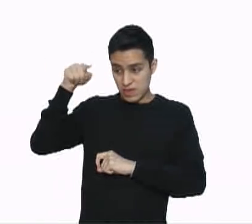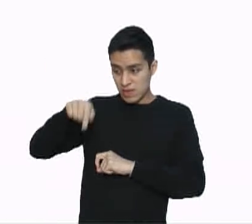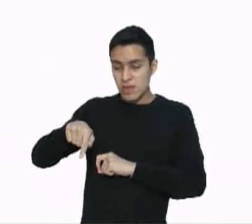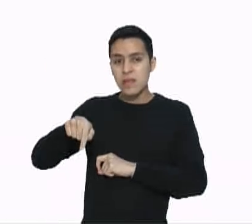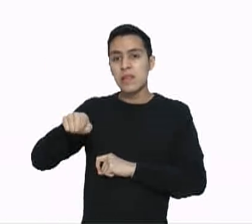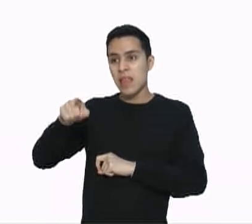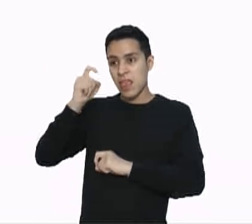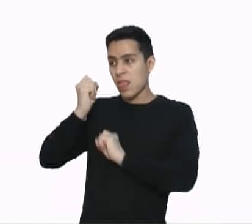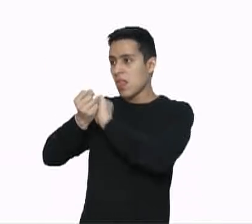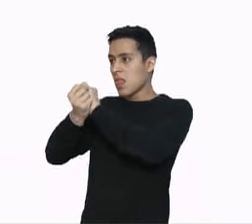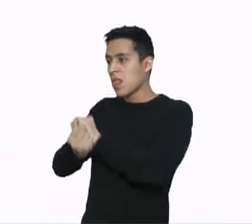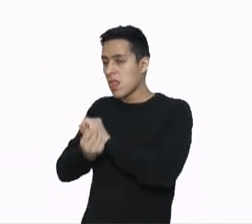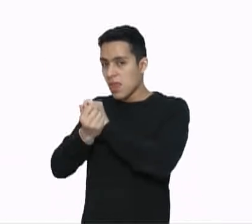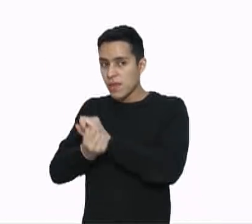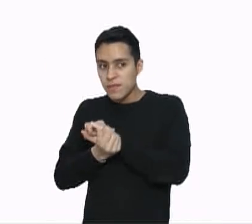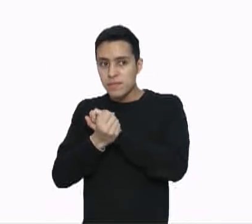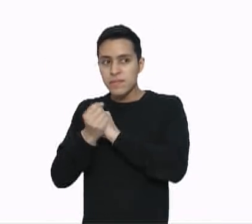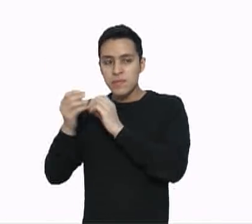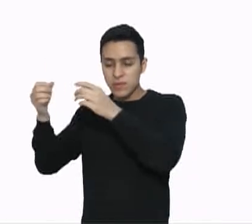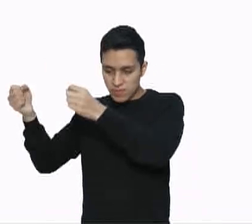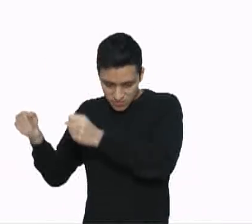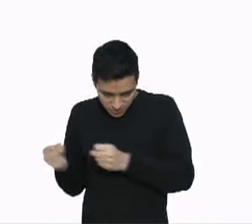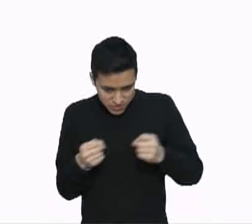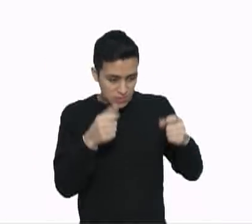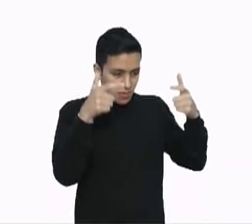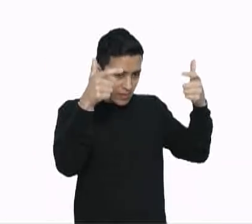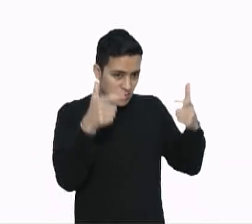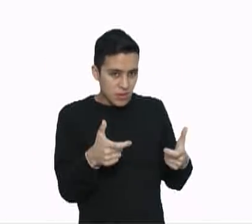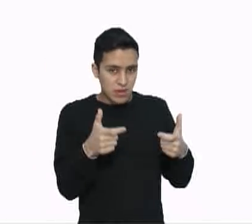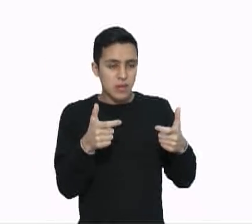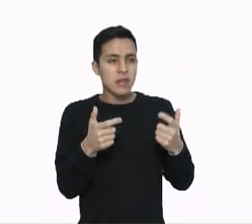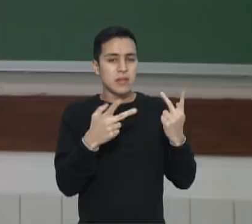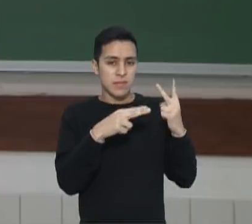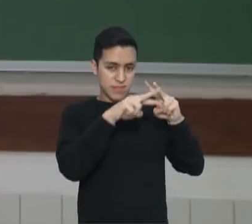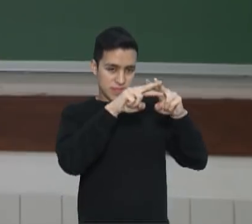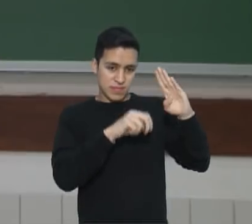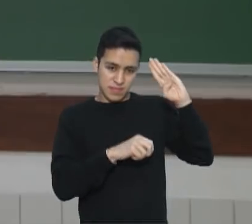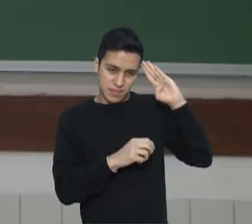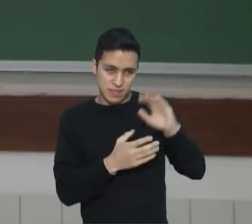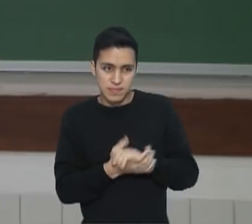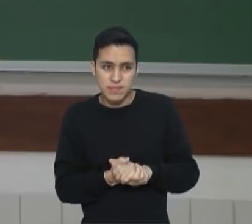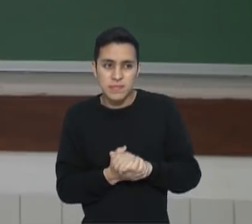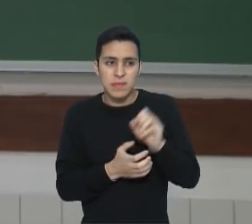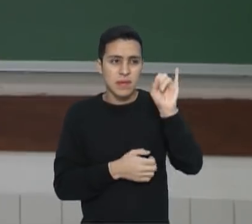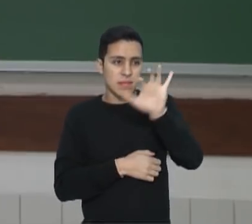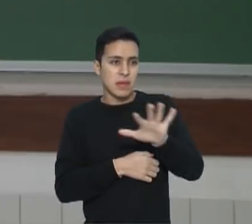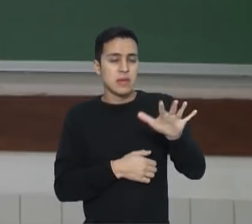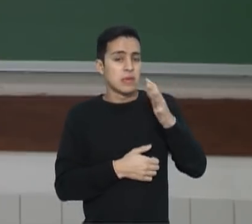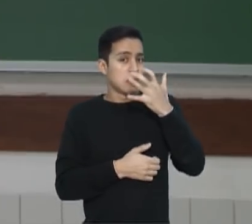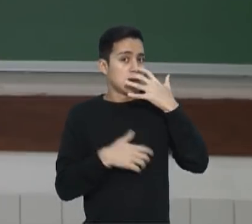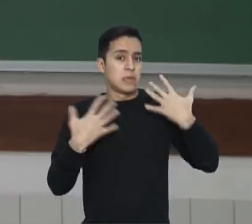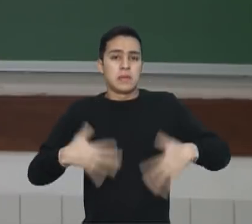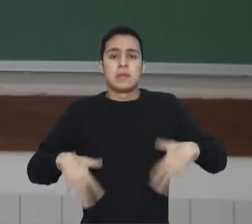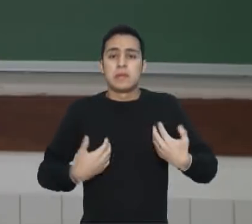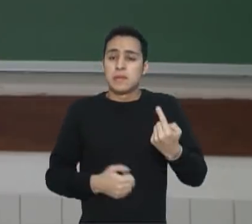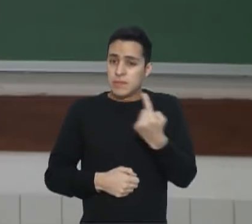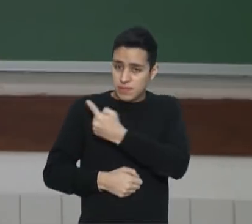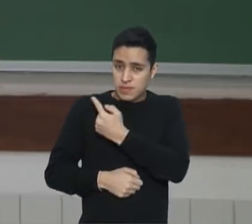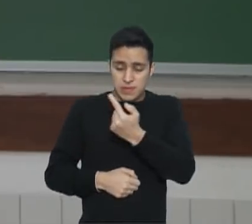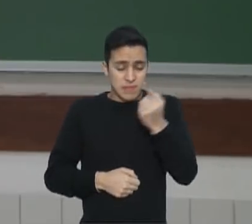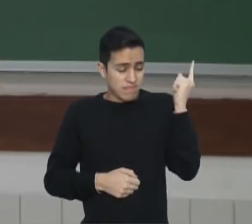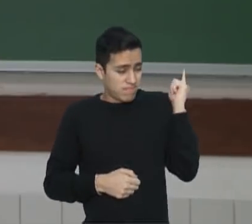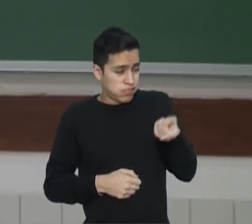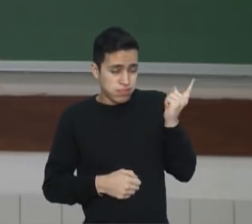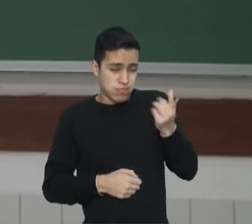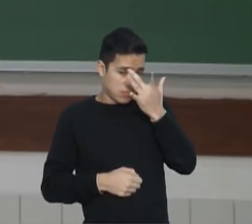capturados são escoltados aí para um campo de prisioneiros militares. Uma imagem bastante impressionante, aí você vê aí, são